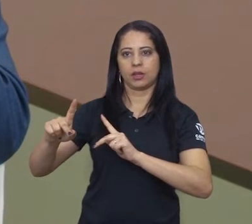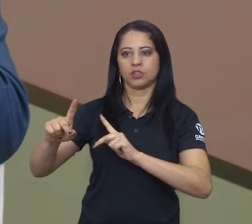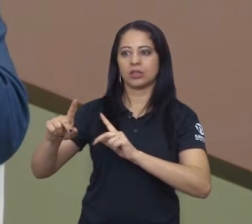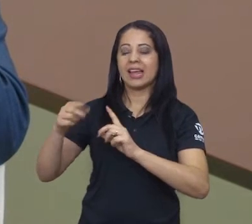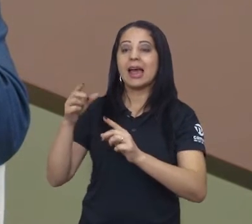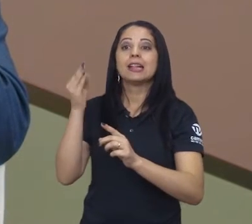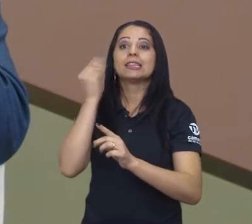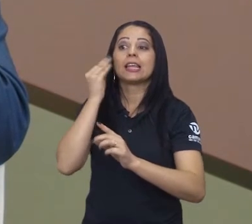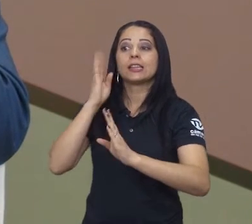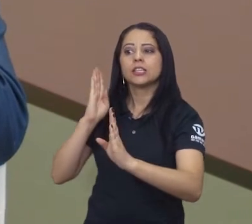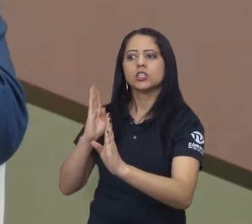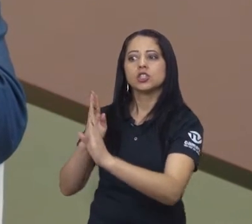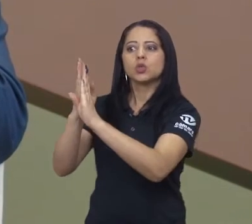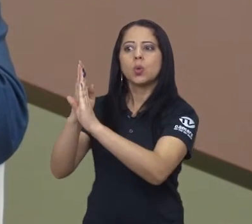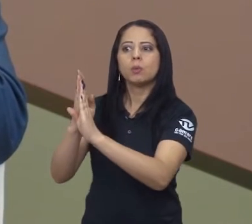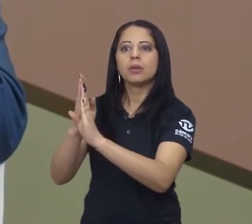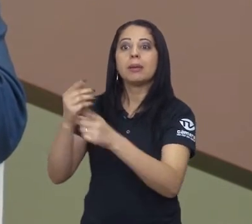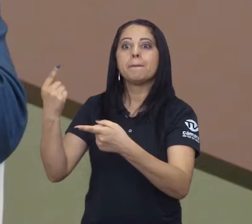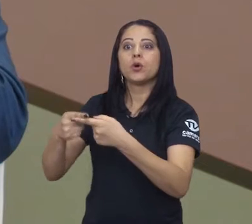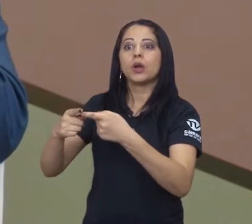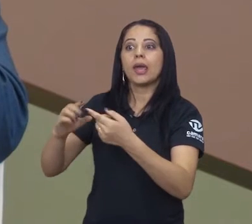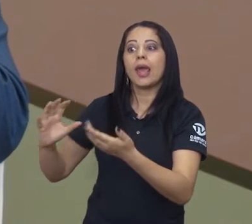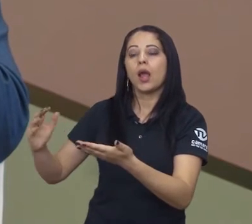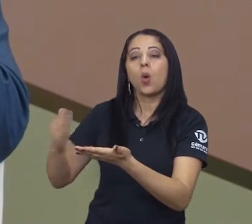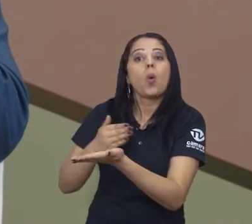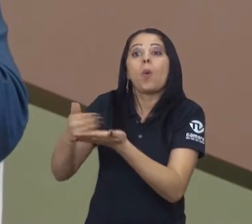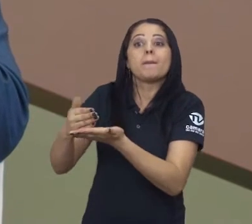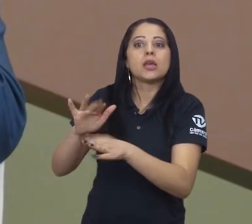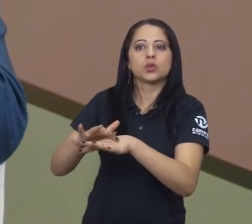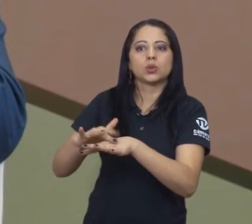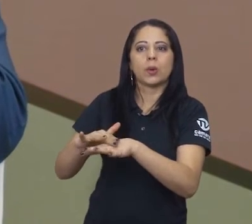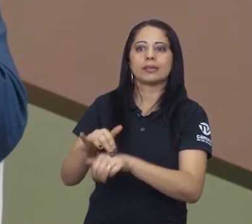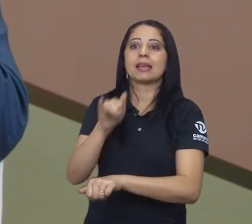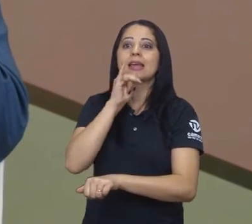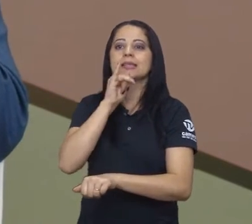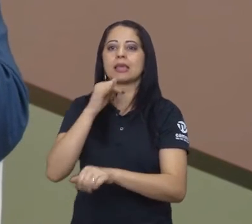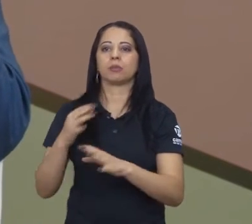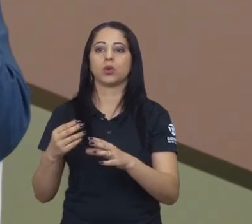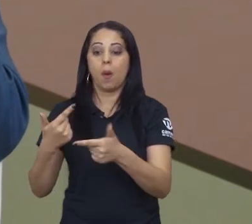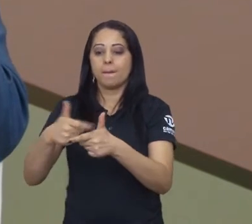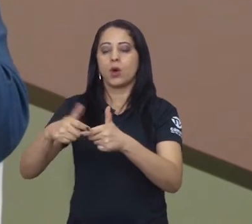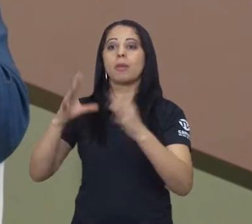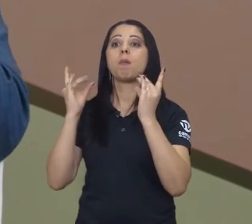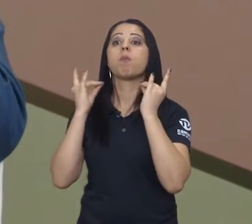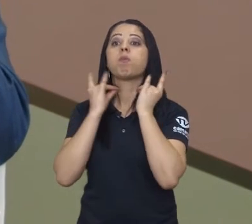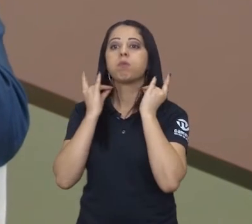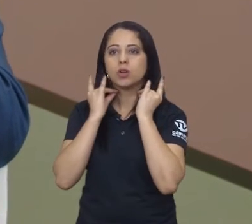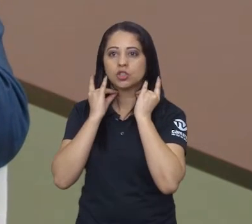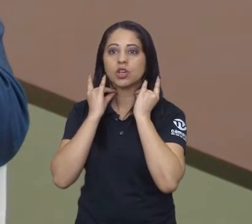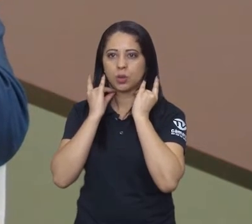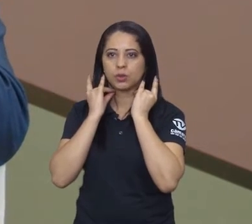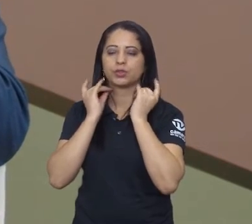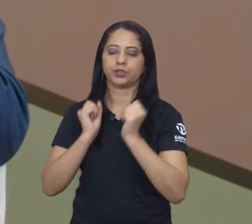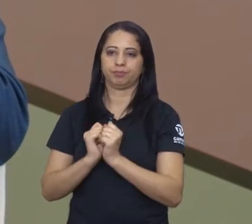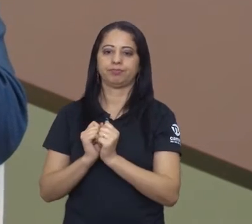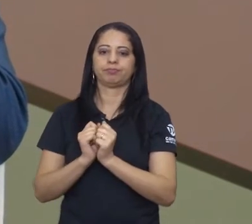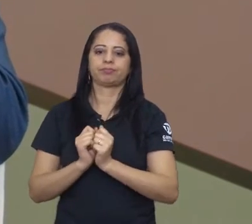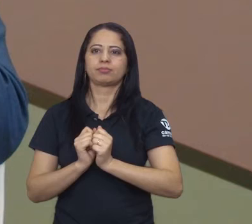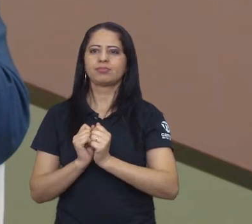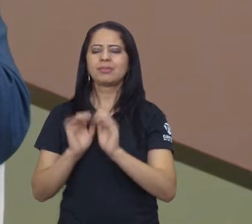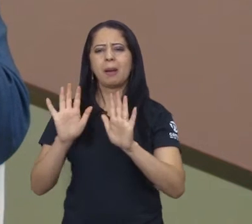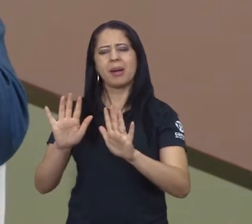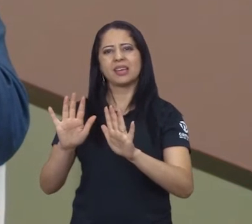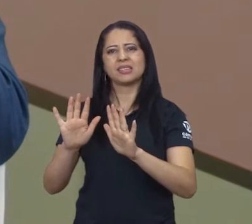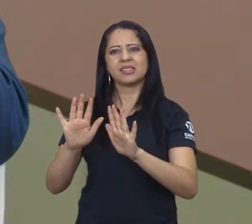causa de tudo por exemplo Às vezes você vem por um problema da tireóide ou Fez o diagnóstico de um hipotiroidismo bem o